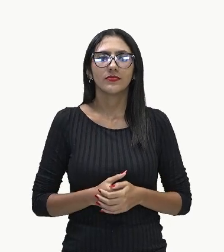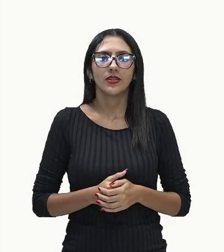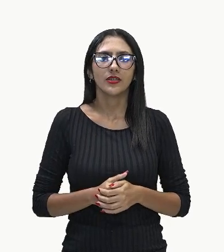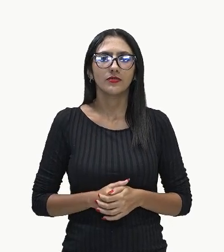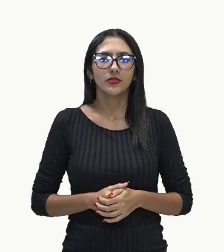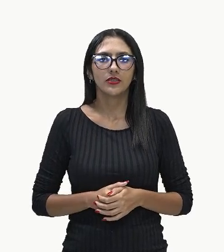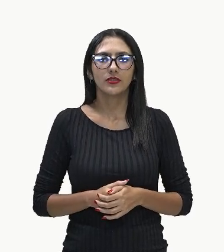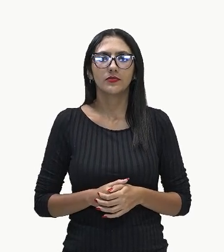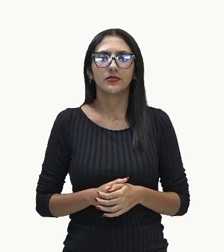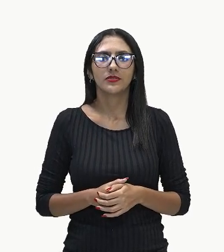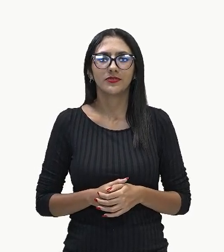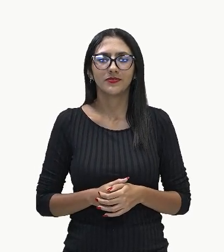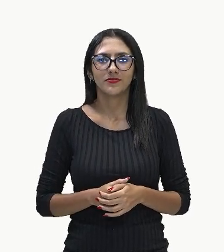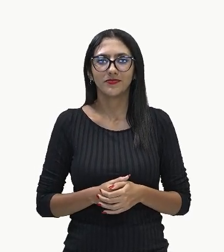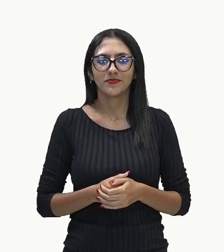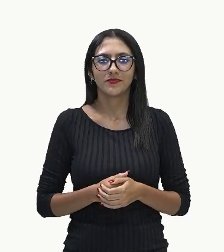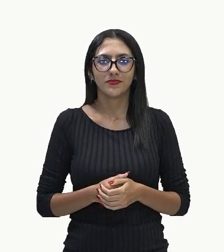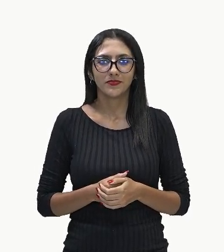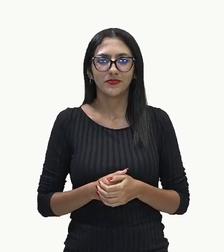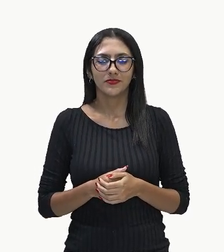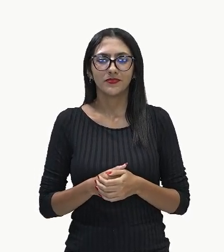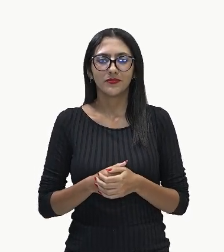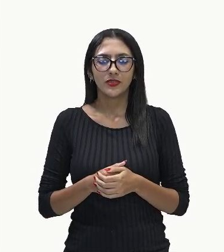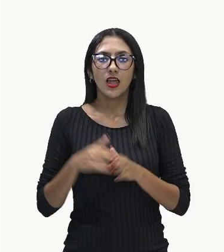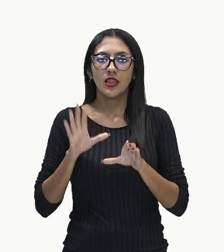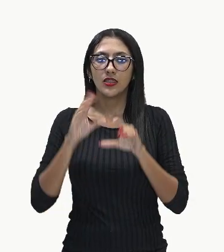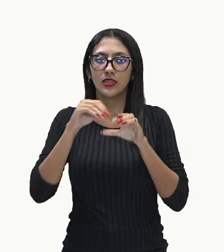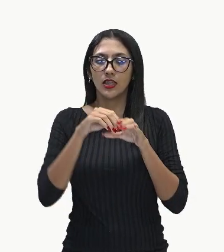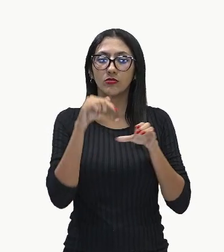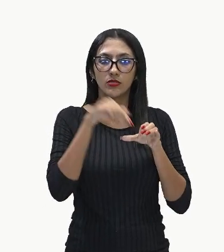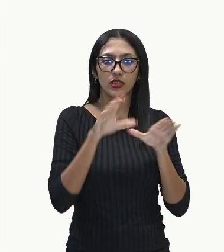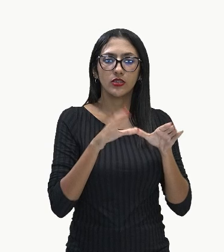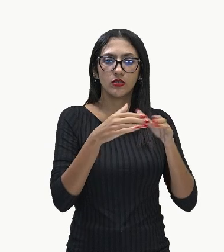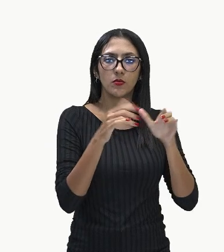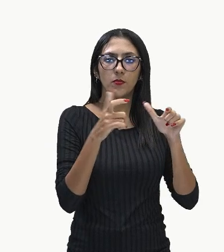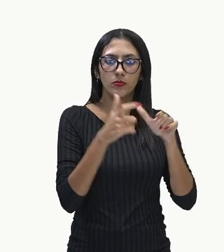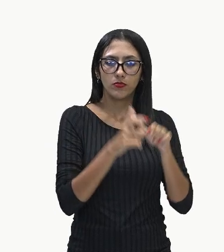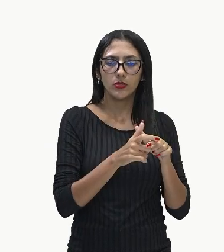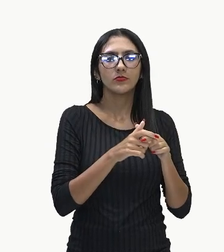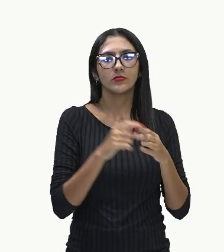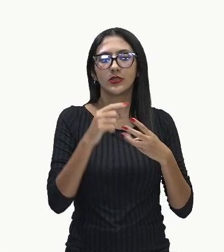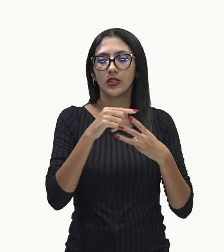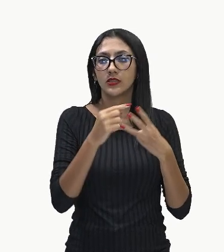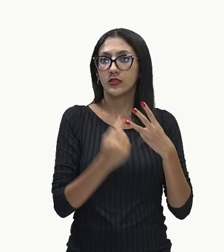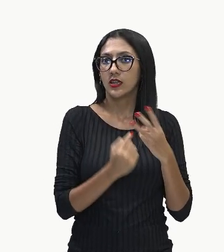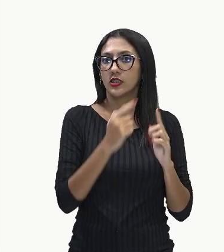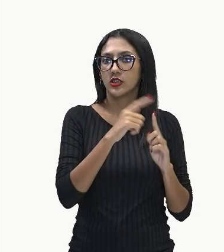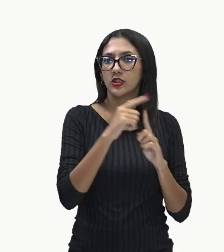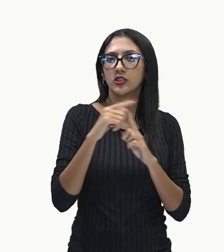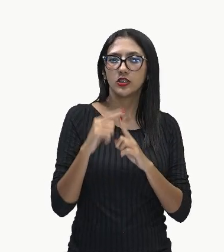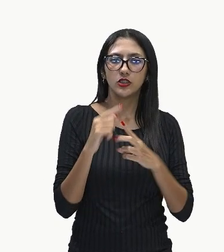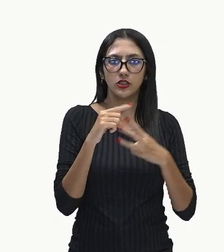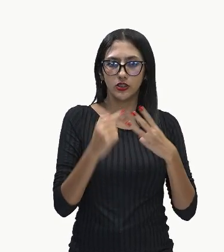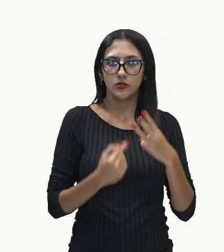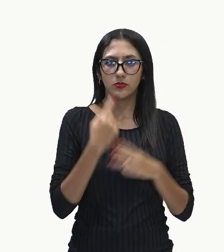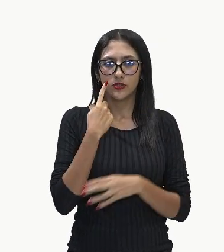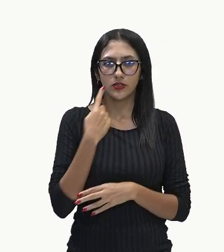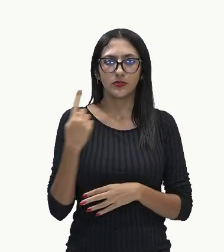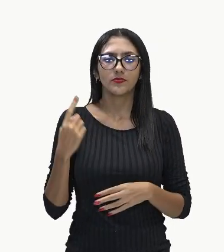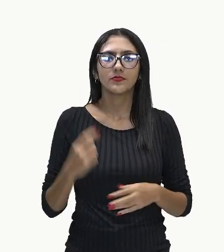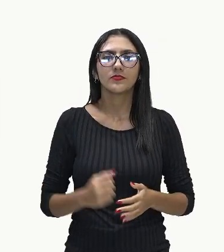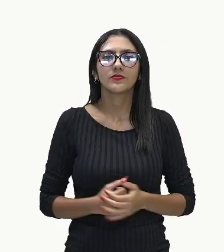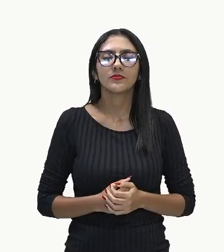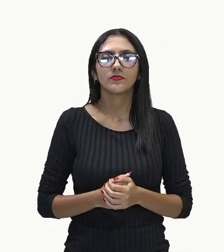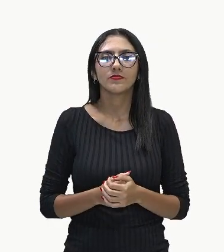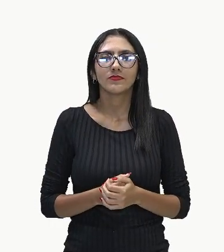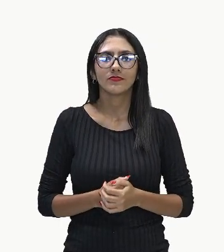Entre os métodos de amostragem, né, vamos estudar 3, casual simples, sistemático e estratificado.